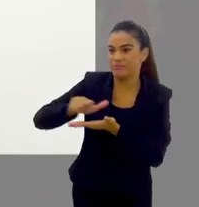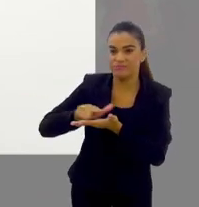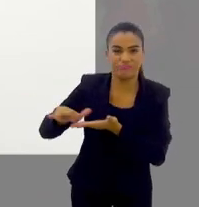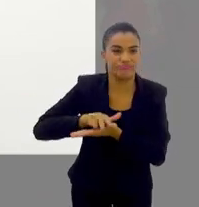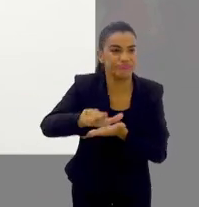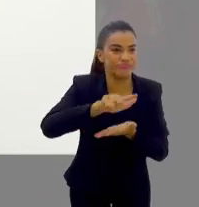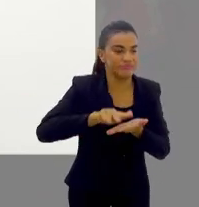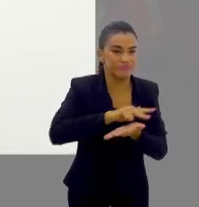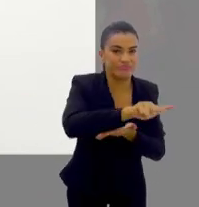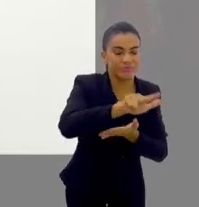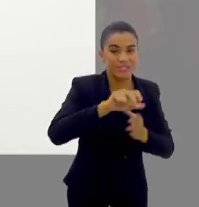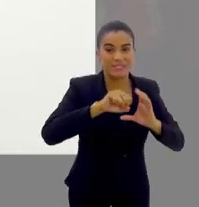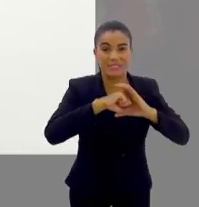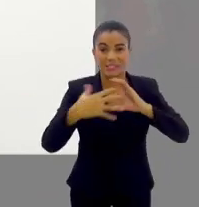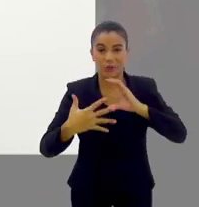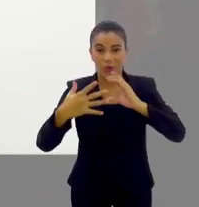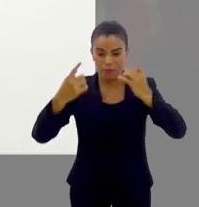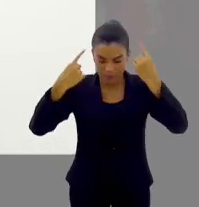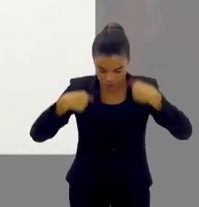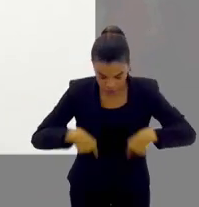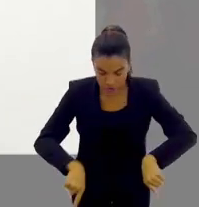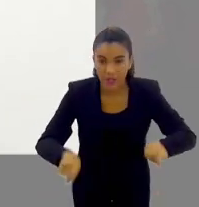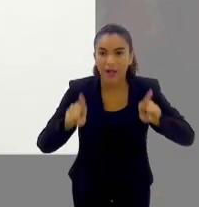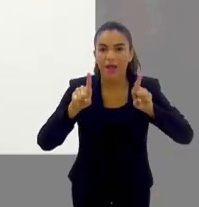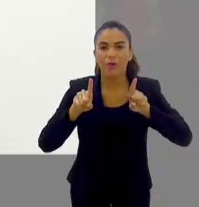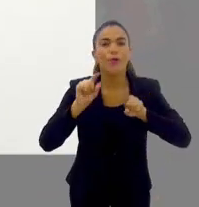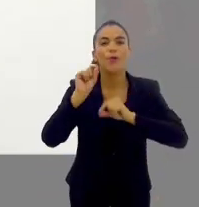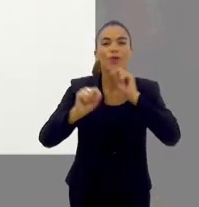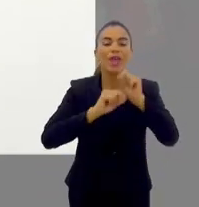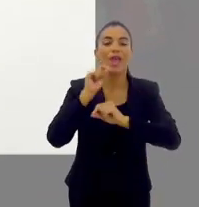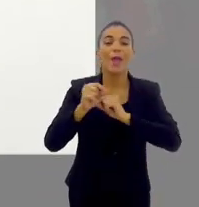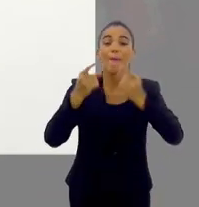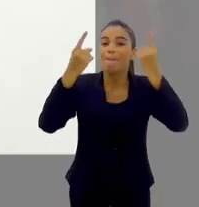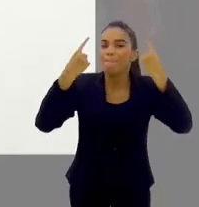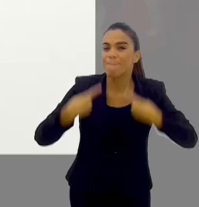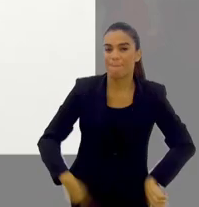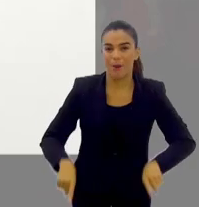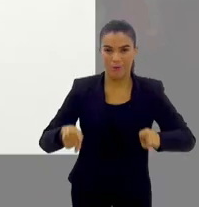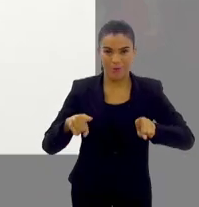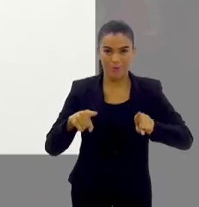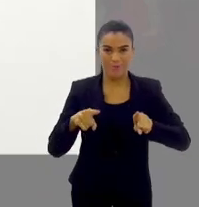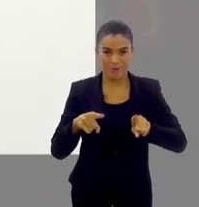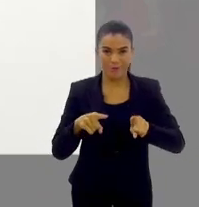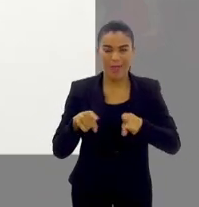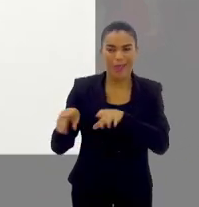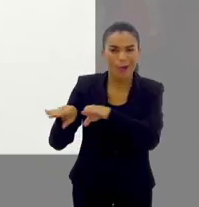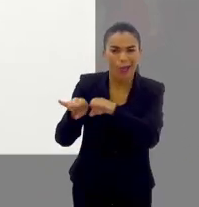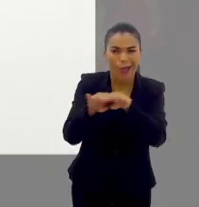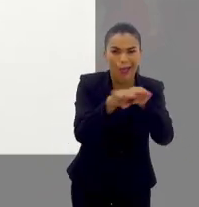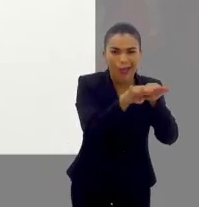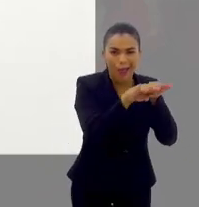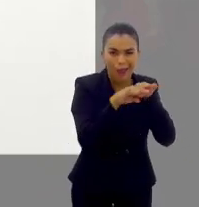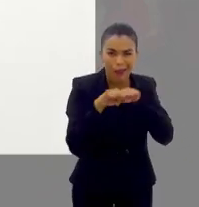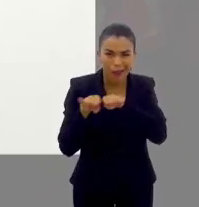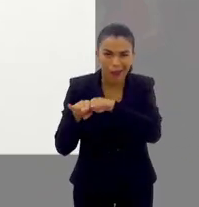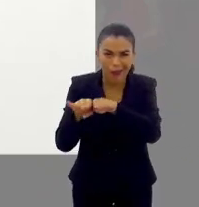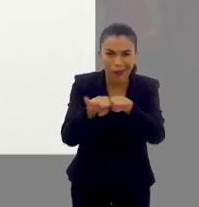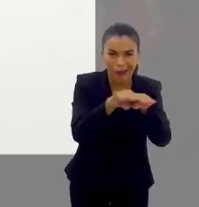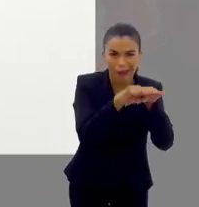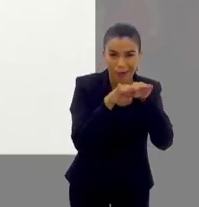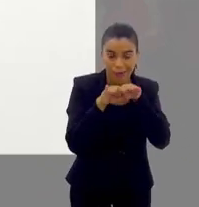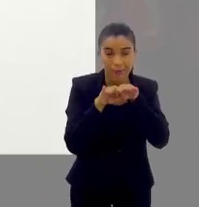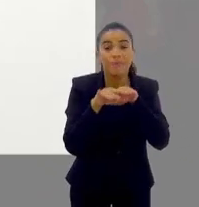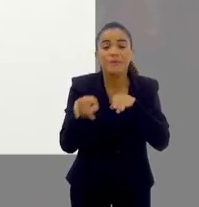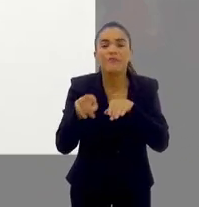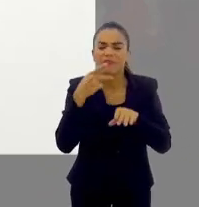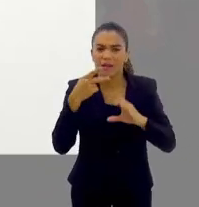que desencadeiam sintomas gerais, que a gente chama de sintomas prodrômicos, né? São aqueles que estão dentro de